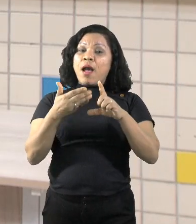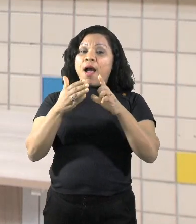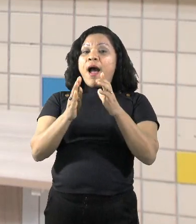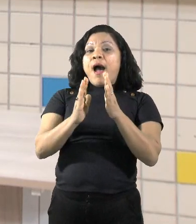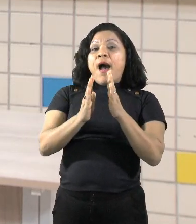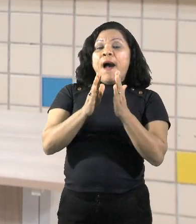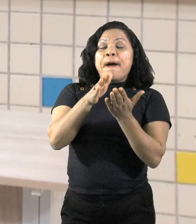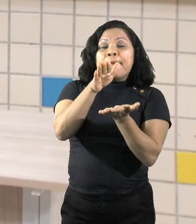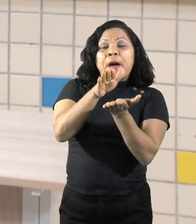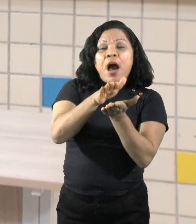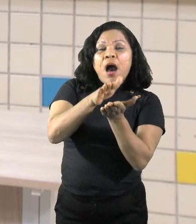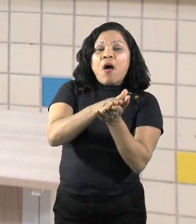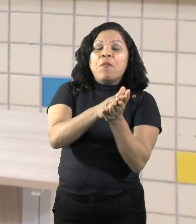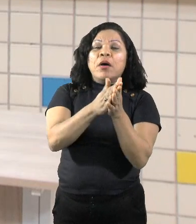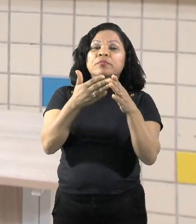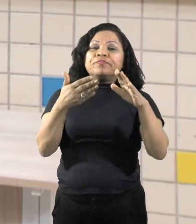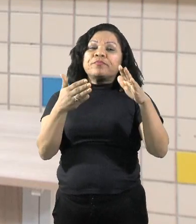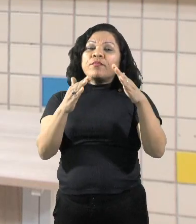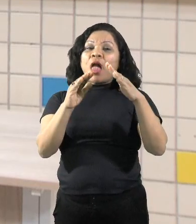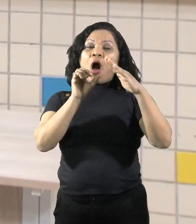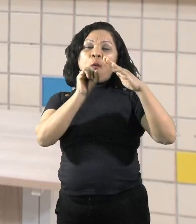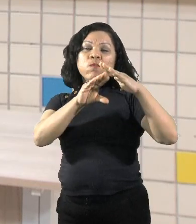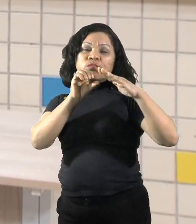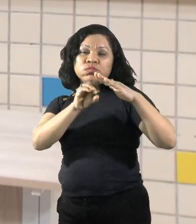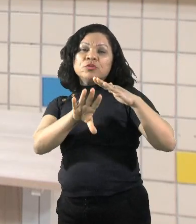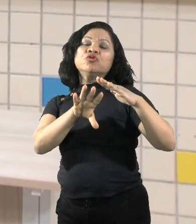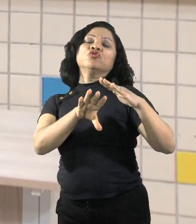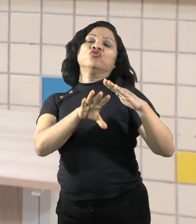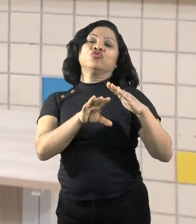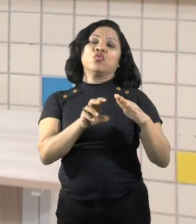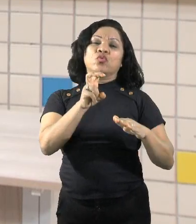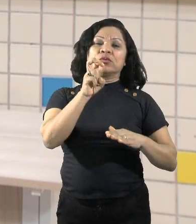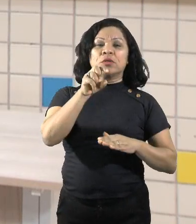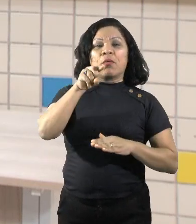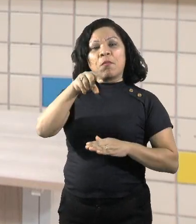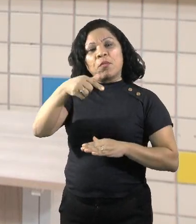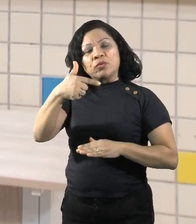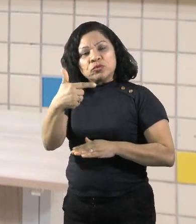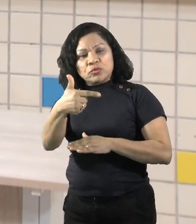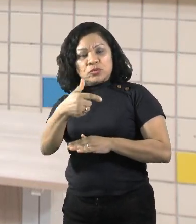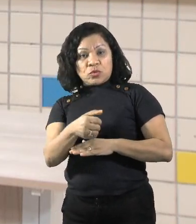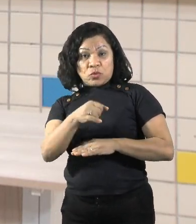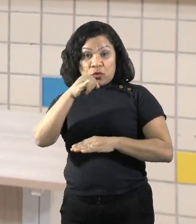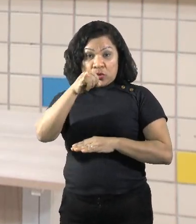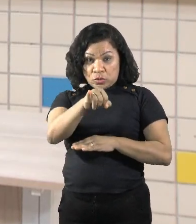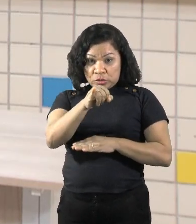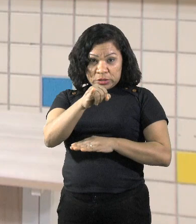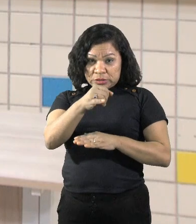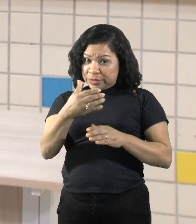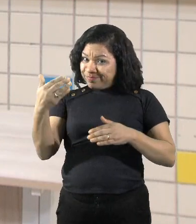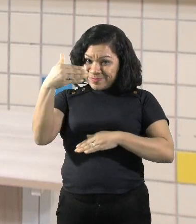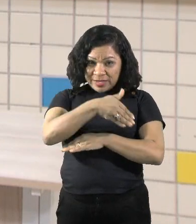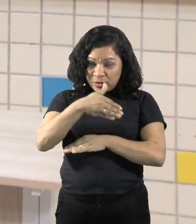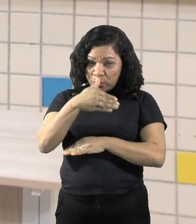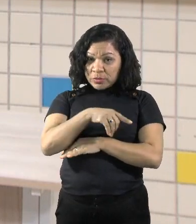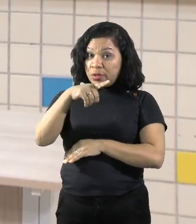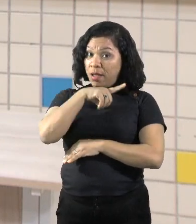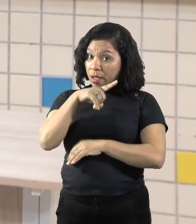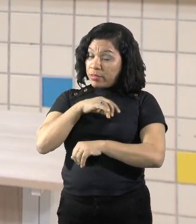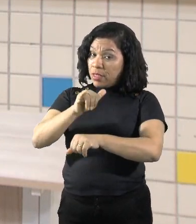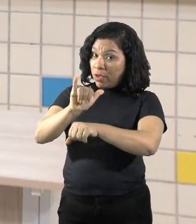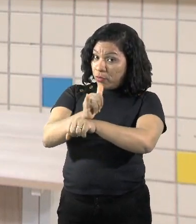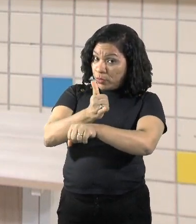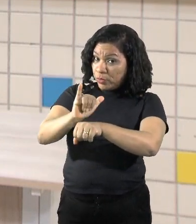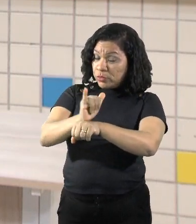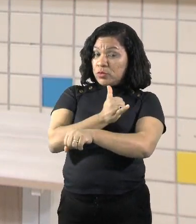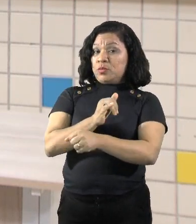School 5.2. Não conseguiu acessar o canal? Você também tem o canal do YouTube, Palmas